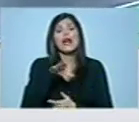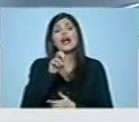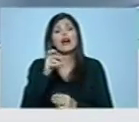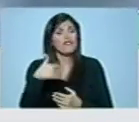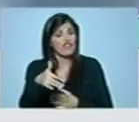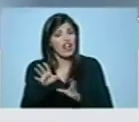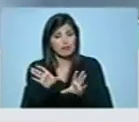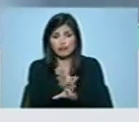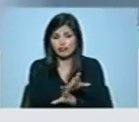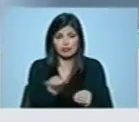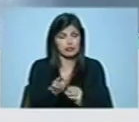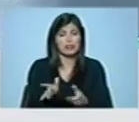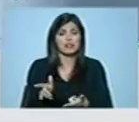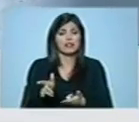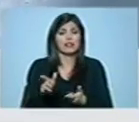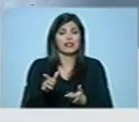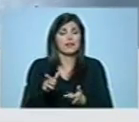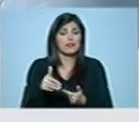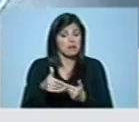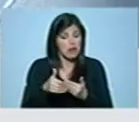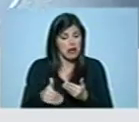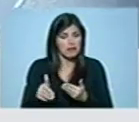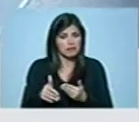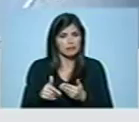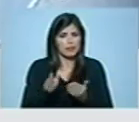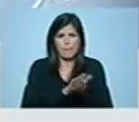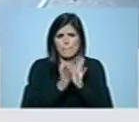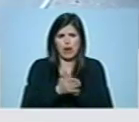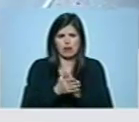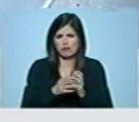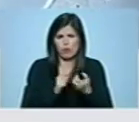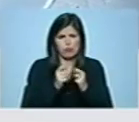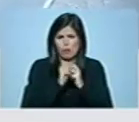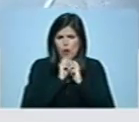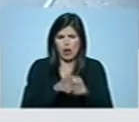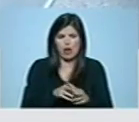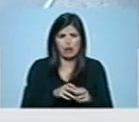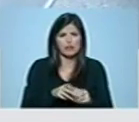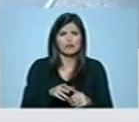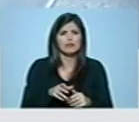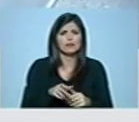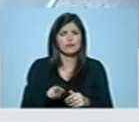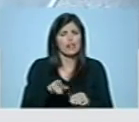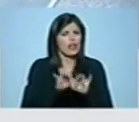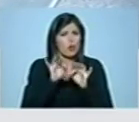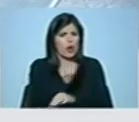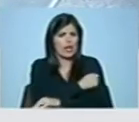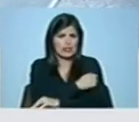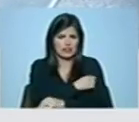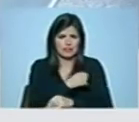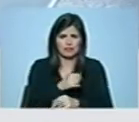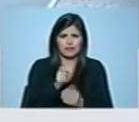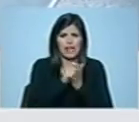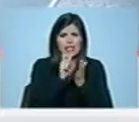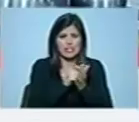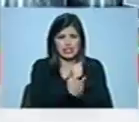Sim. E que, portanto, que agora que a partida. Isto eu estou com as mãos. Isto não faz mal. É uma pinça. É, mas é assim, é como se fosse em casa. Mais. Não é a receita